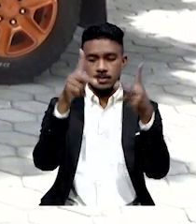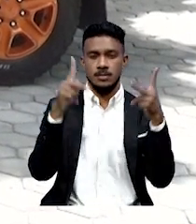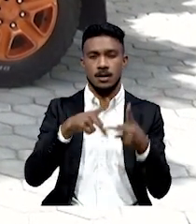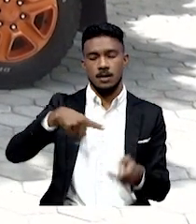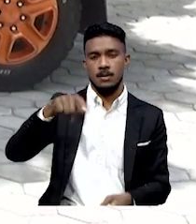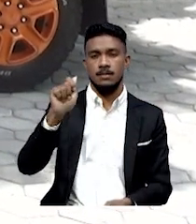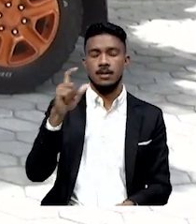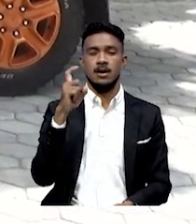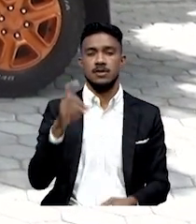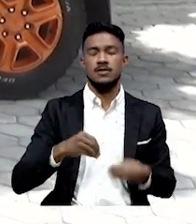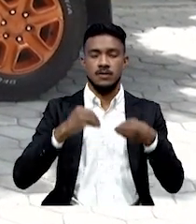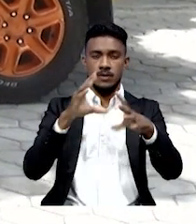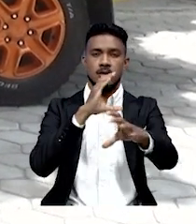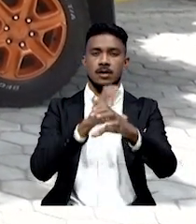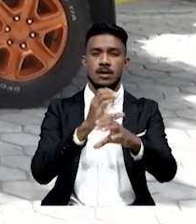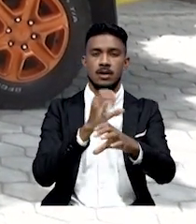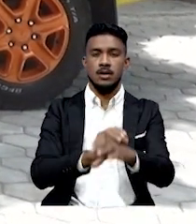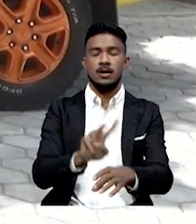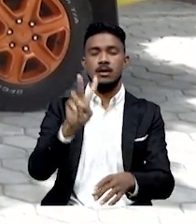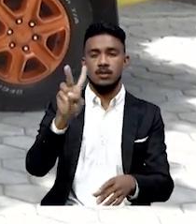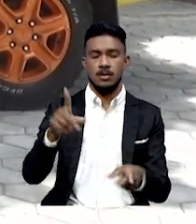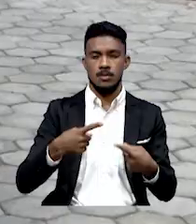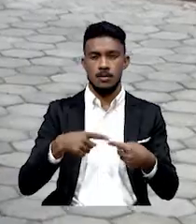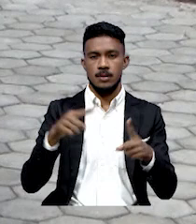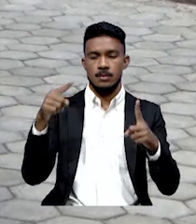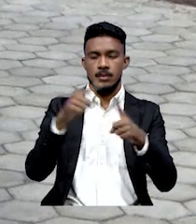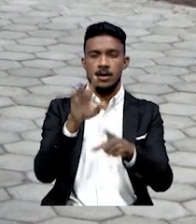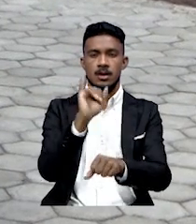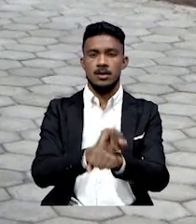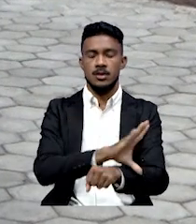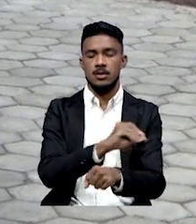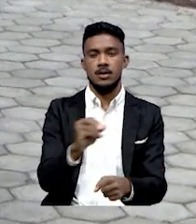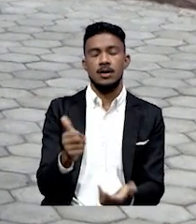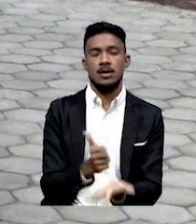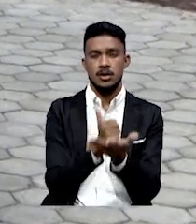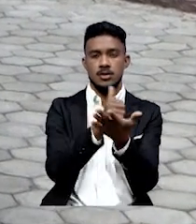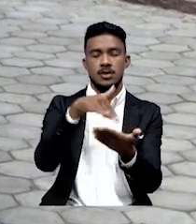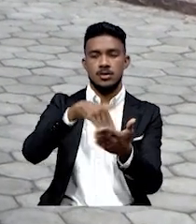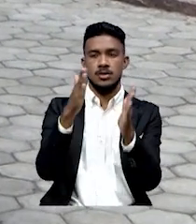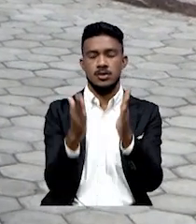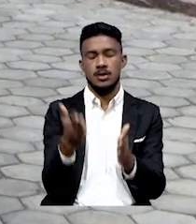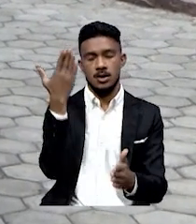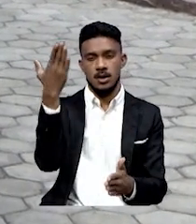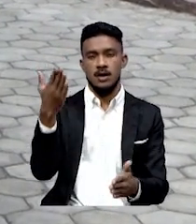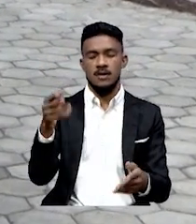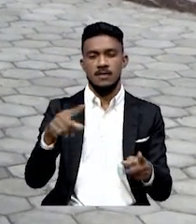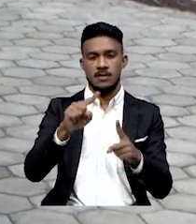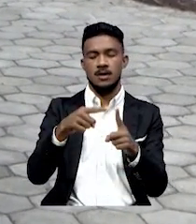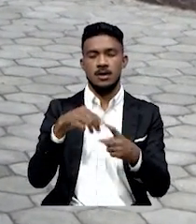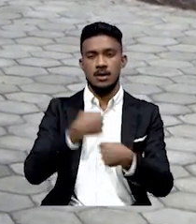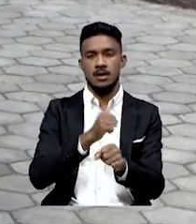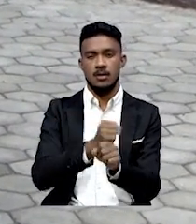transporte operação ba seminário ne, hodi facilita no hakman estudante no servidor Iha Senofa Benhira Halao